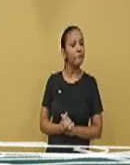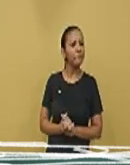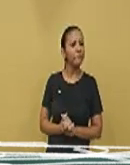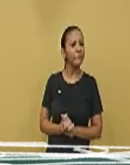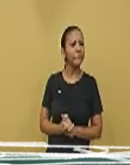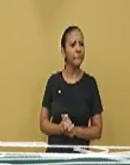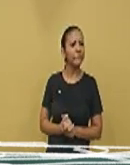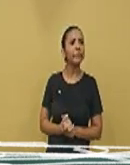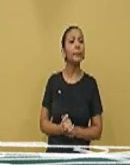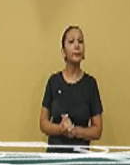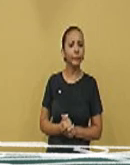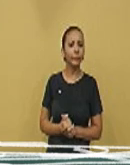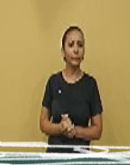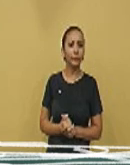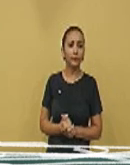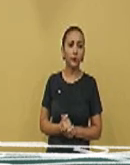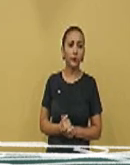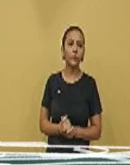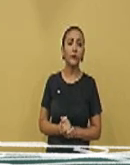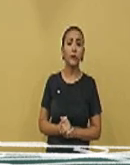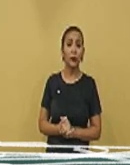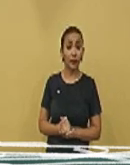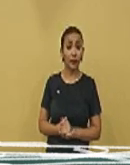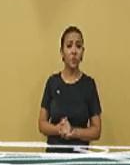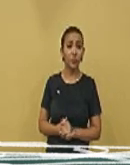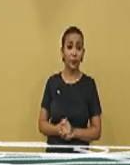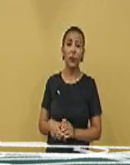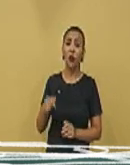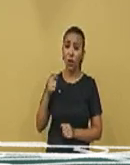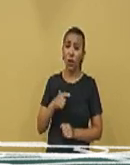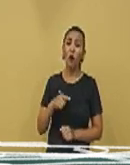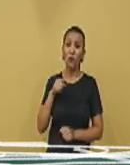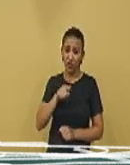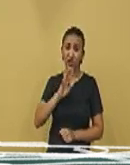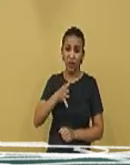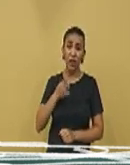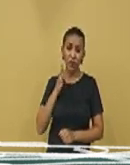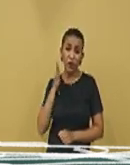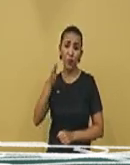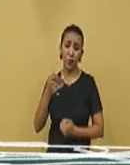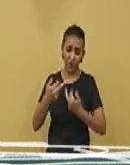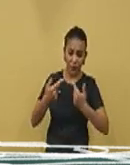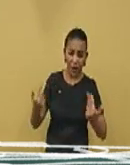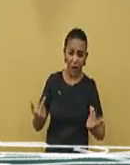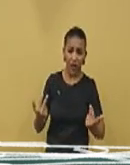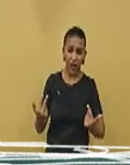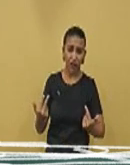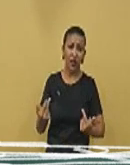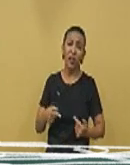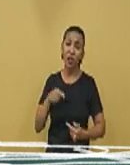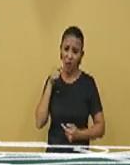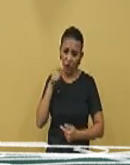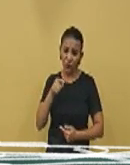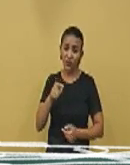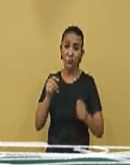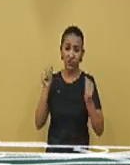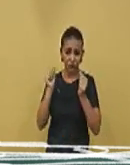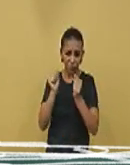A base de Ladário era, o senhor foi lá várias vezes, foi desenvolvido um projeto do professor Rairo